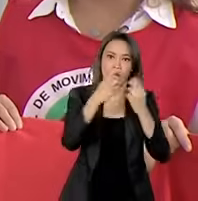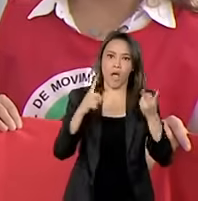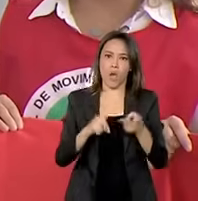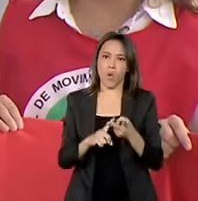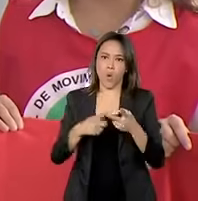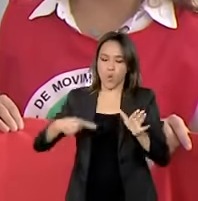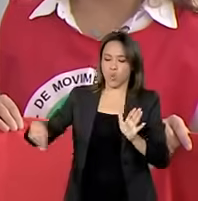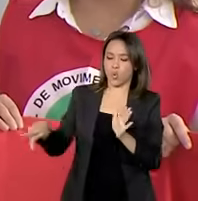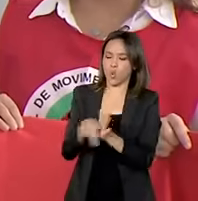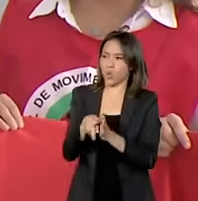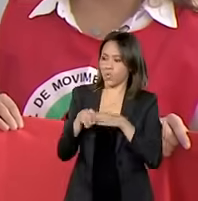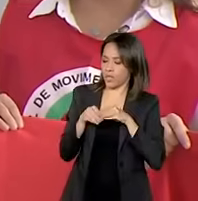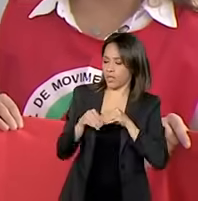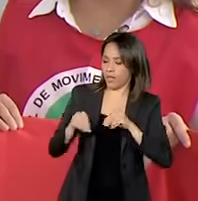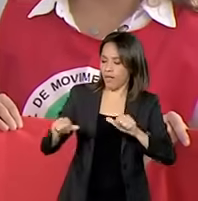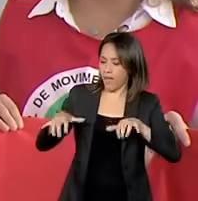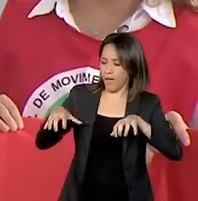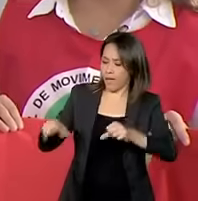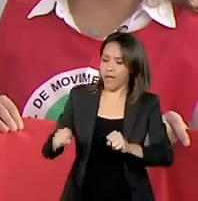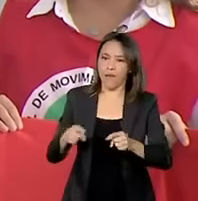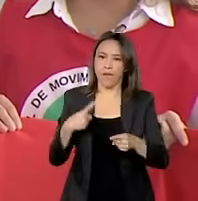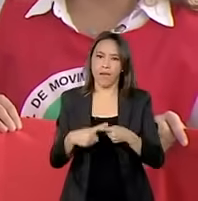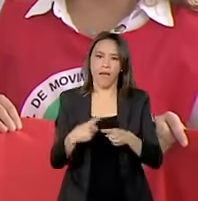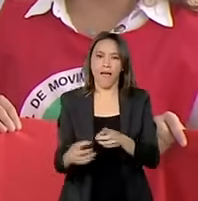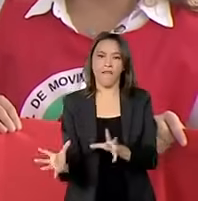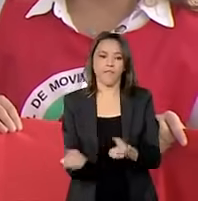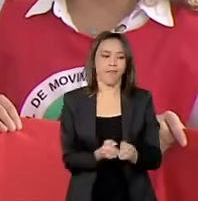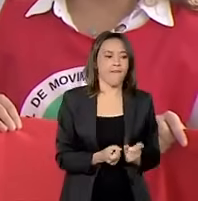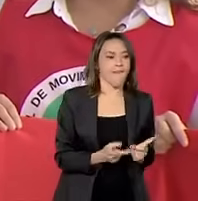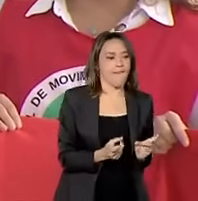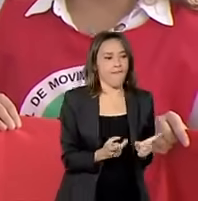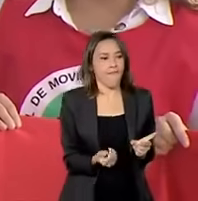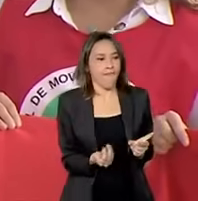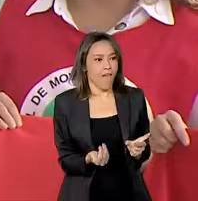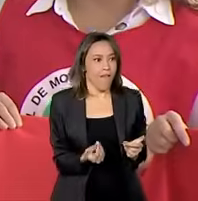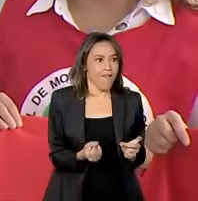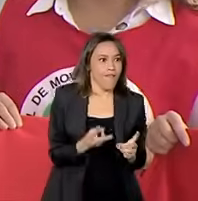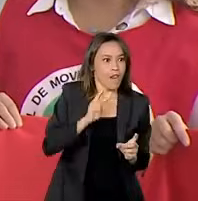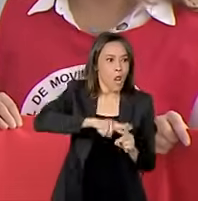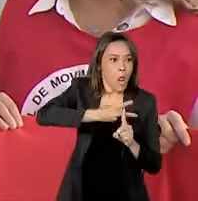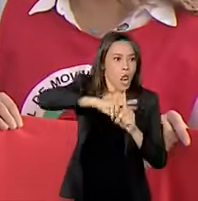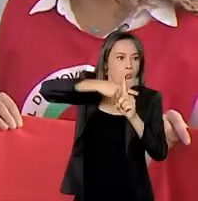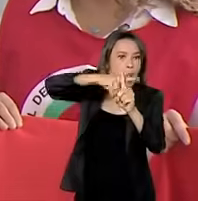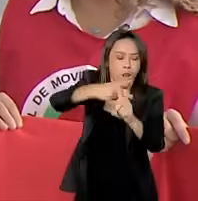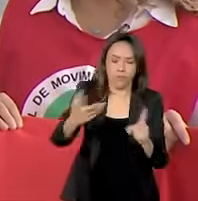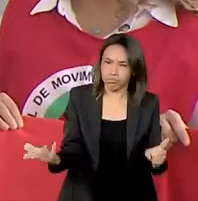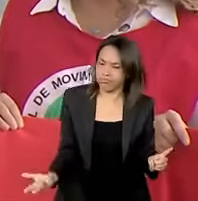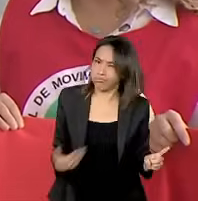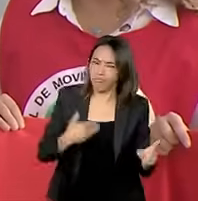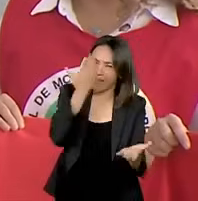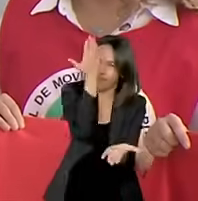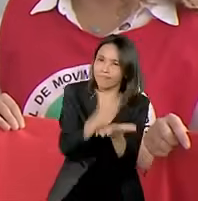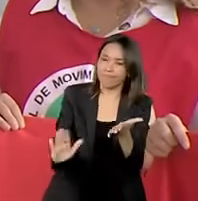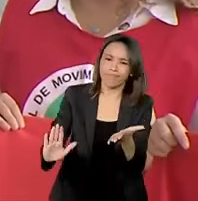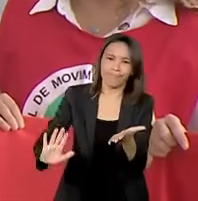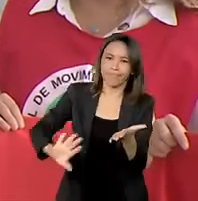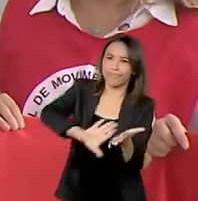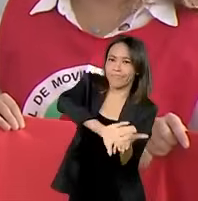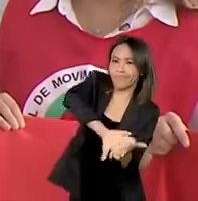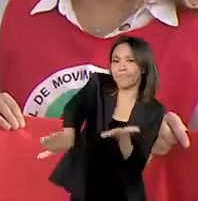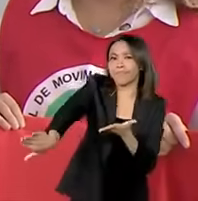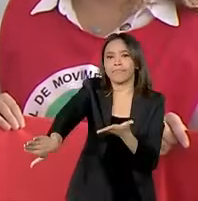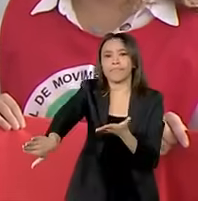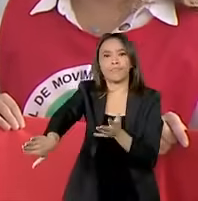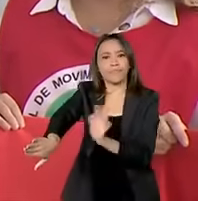propriedade privada, a especulação imobiliária, ou seja, ele vai ajudar a derrubar aqueles que